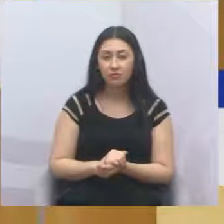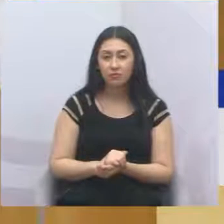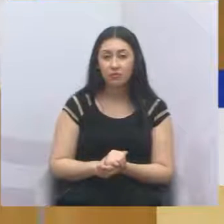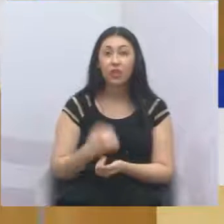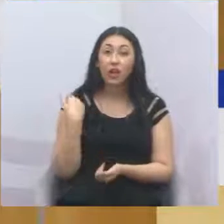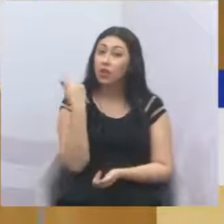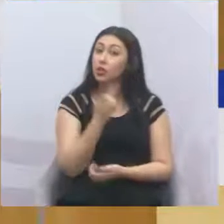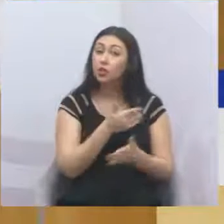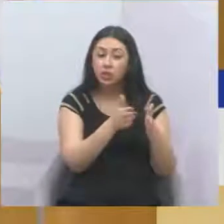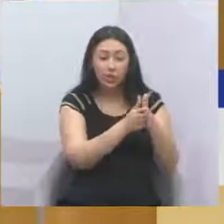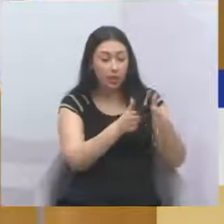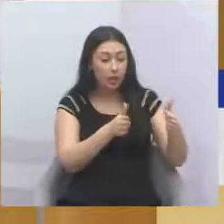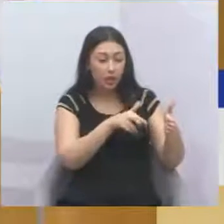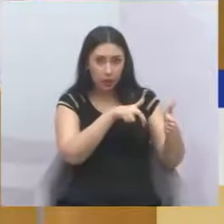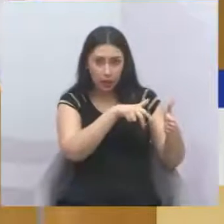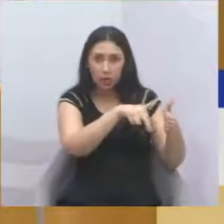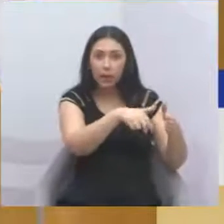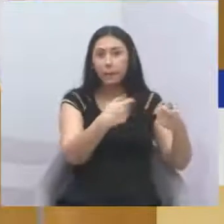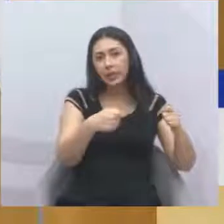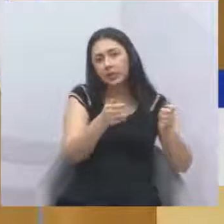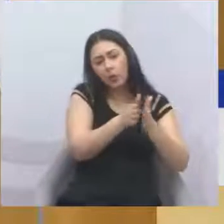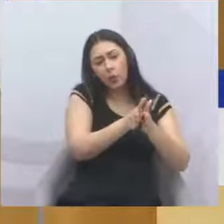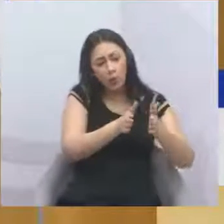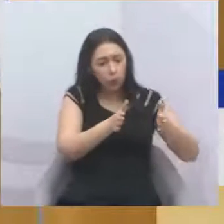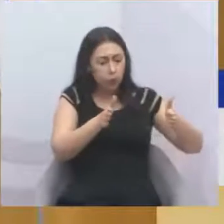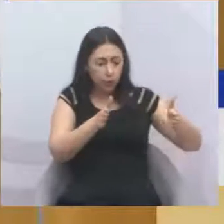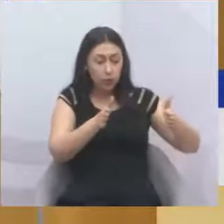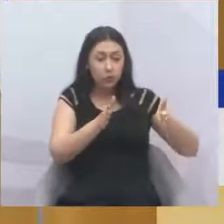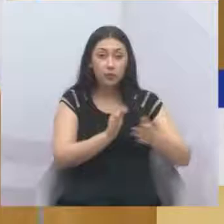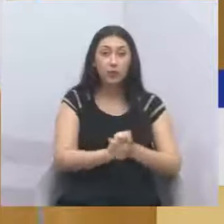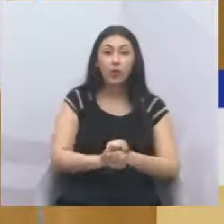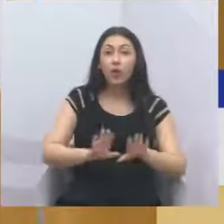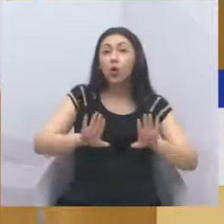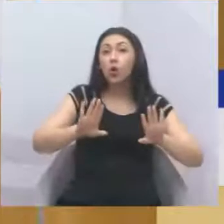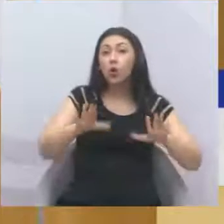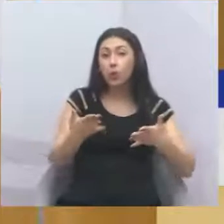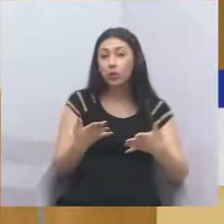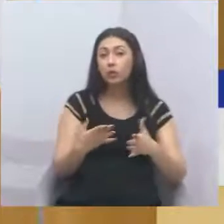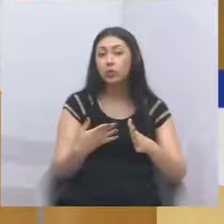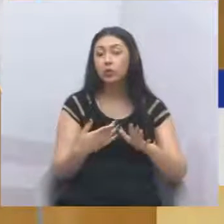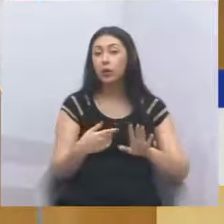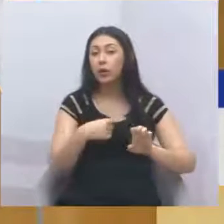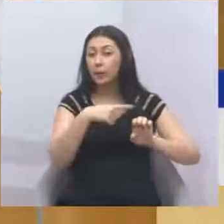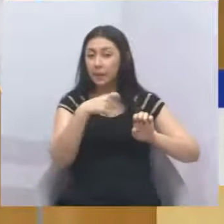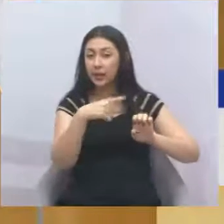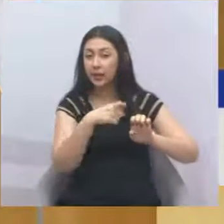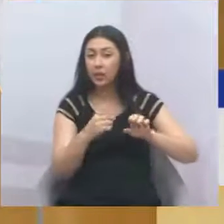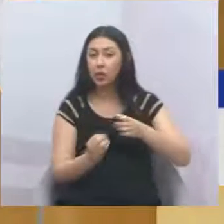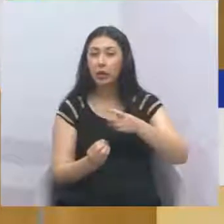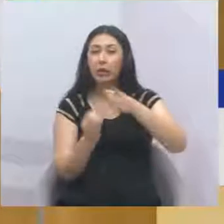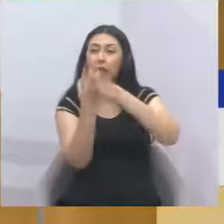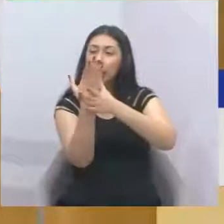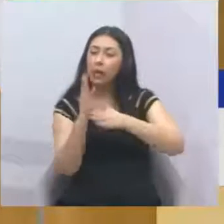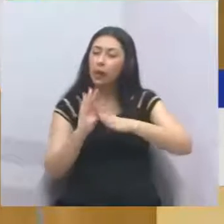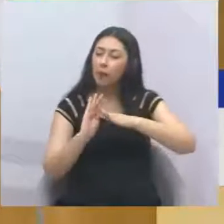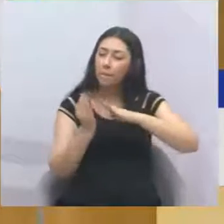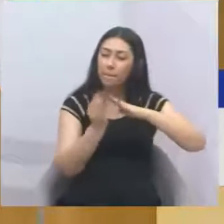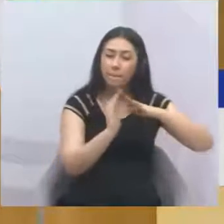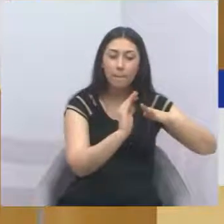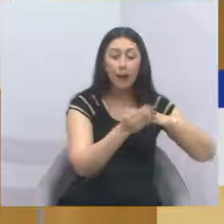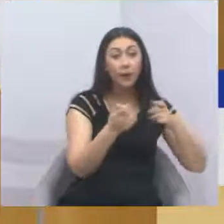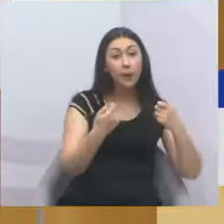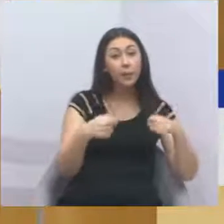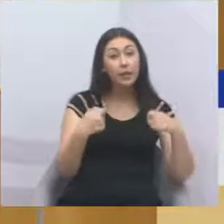as nossas calçadas, elas precisam ser maiores. Quando o empreendedor faz um bairro, quando ele projeta um bairro,